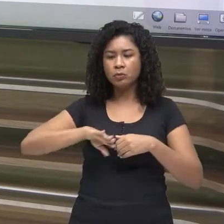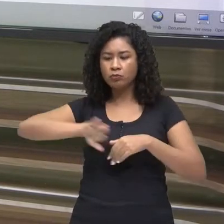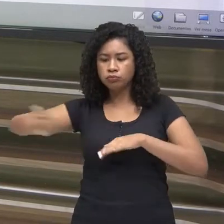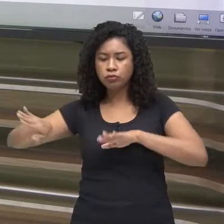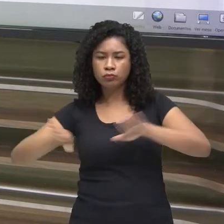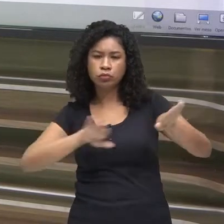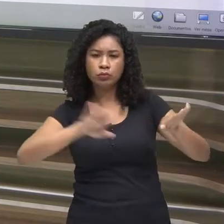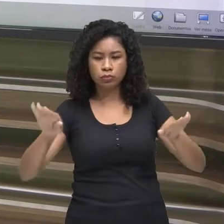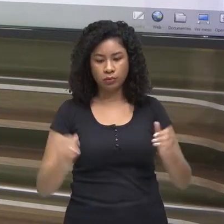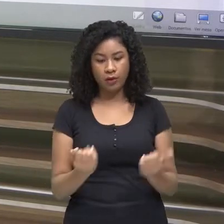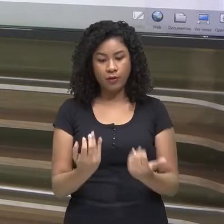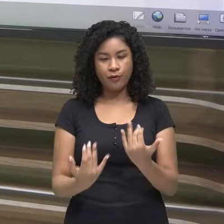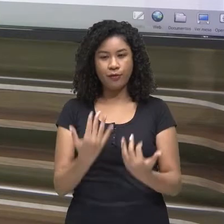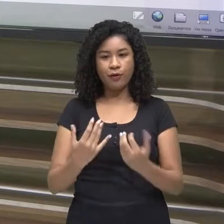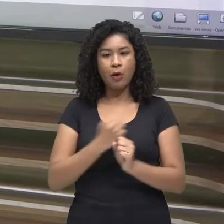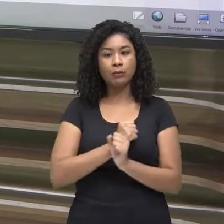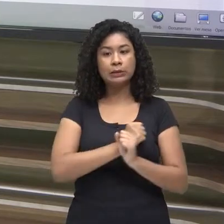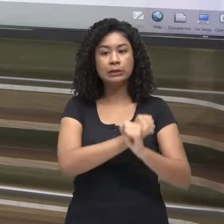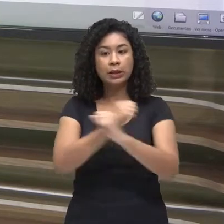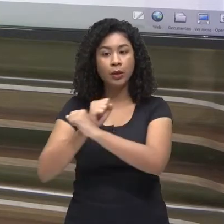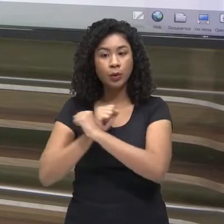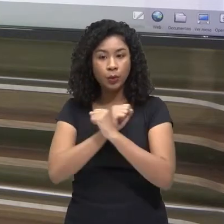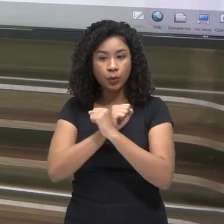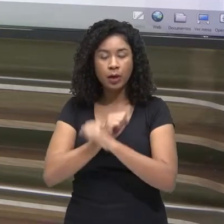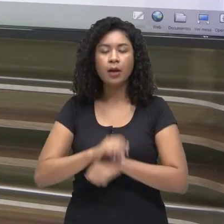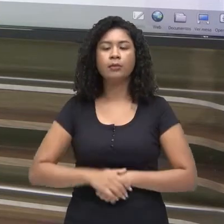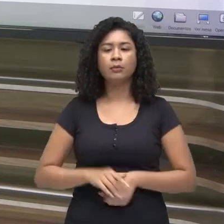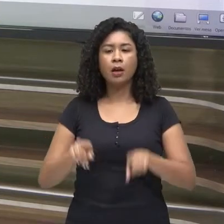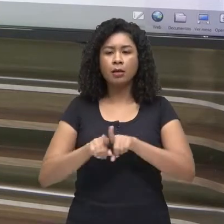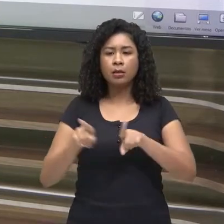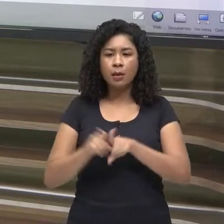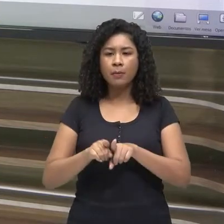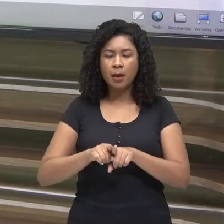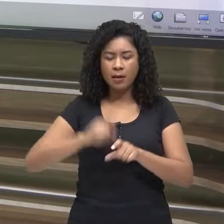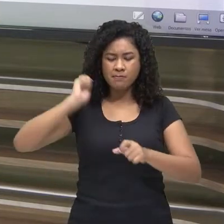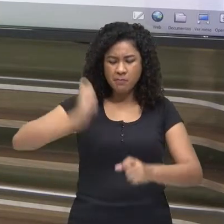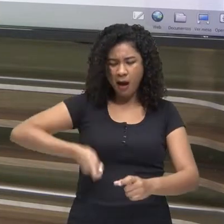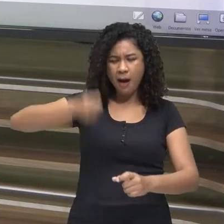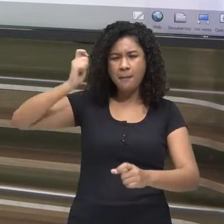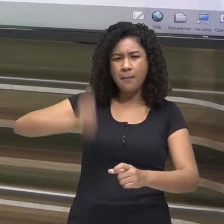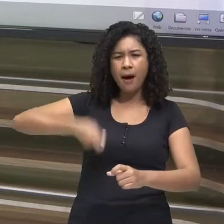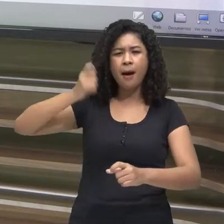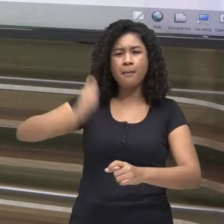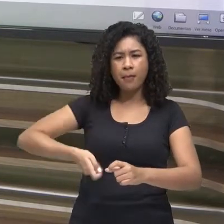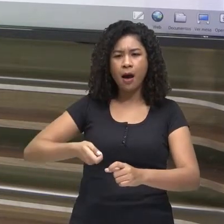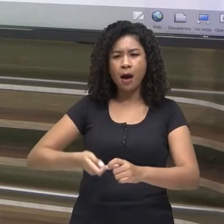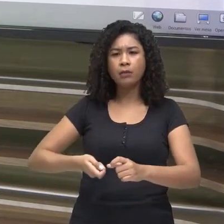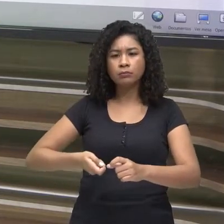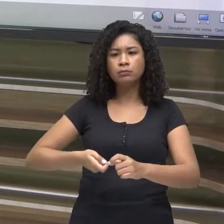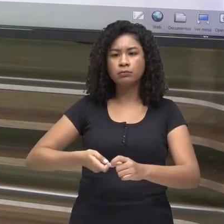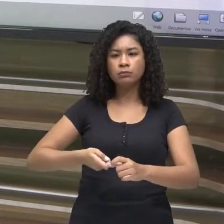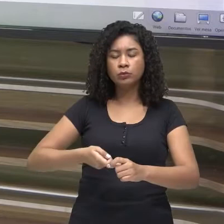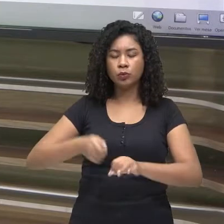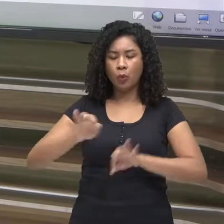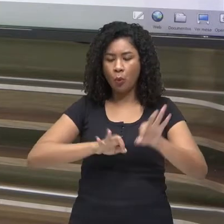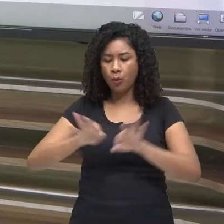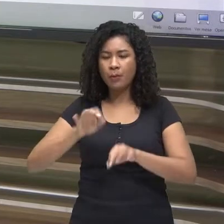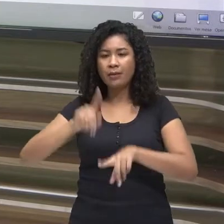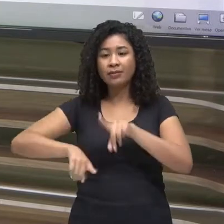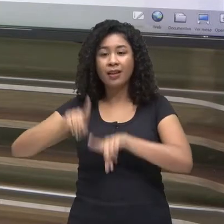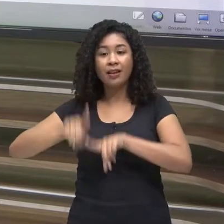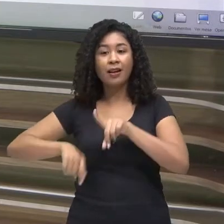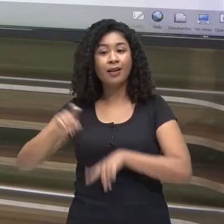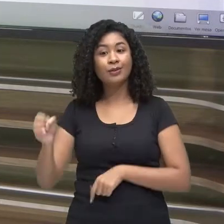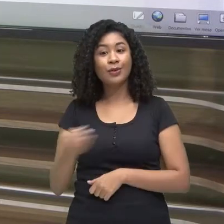usaram fogo para a preparação de utensílios, né, de ferramentas, de materiais. Então, o fogo, o aparecimento do